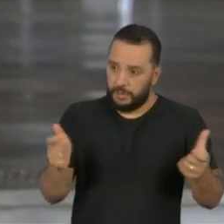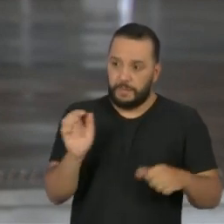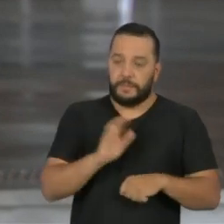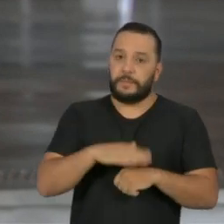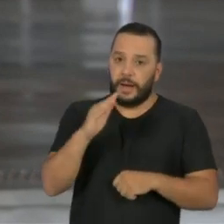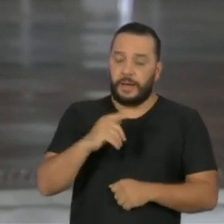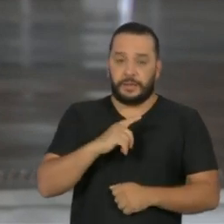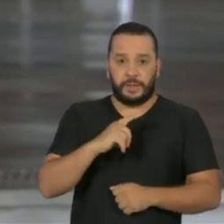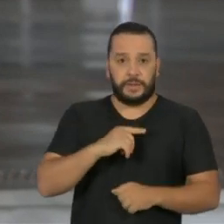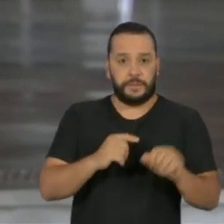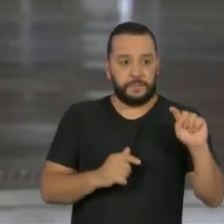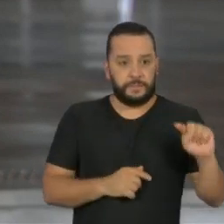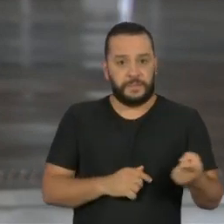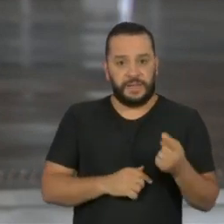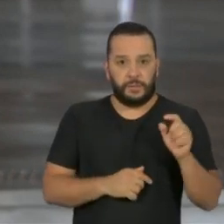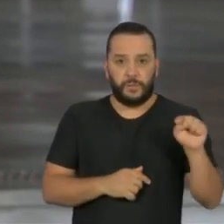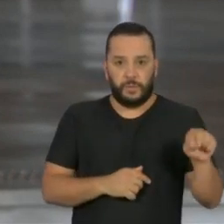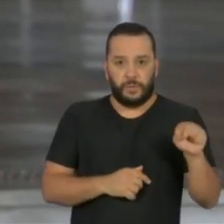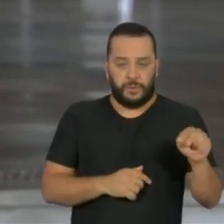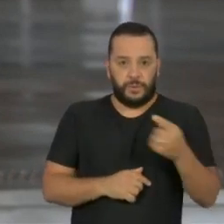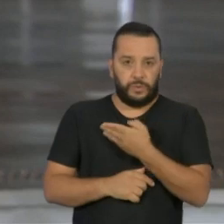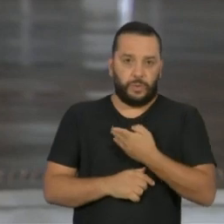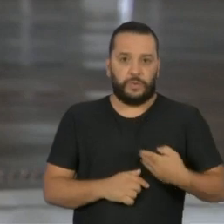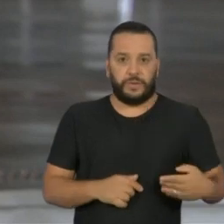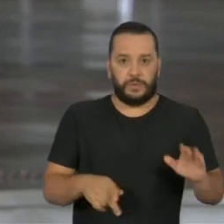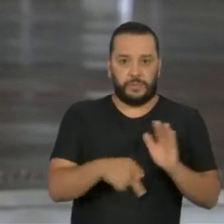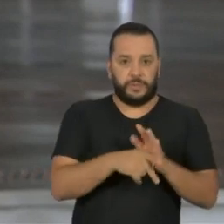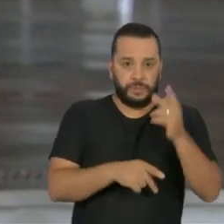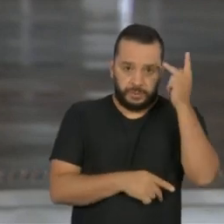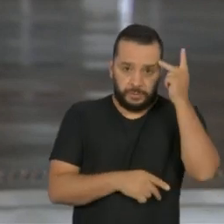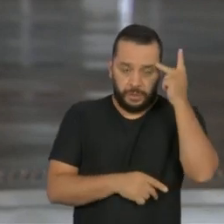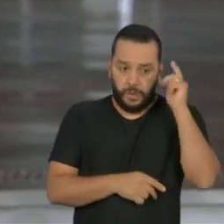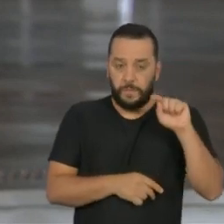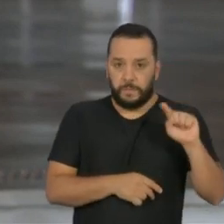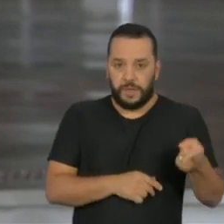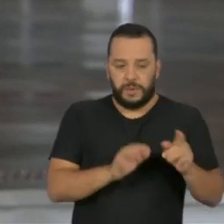Desses 1.000 leitos que nós estamos preparando,